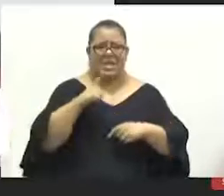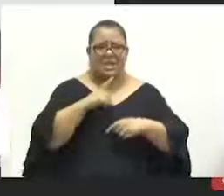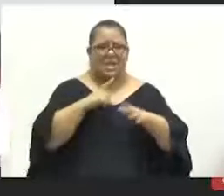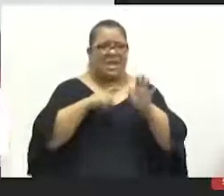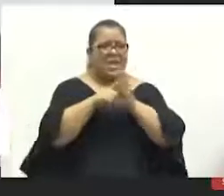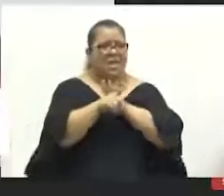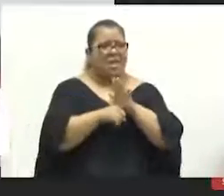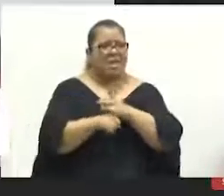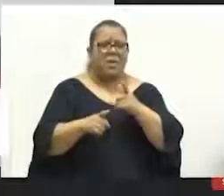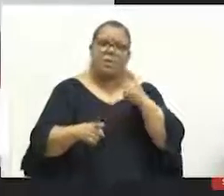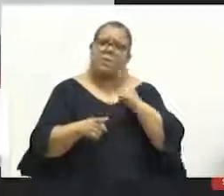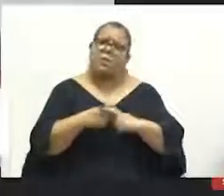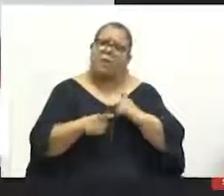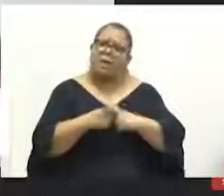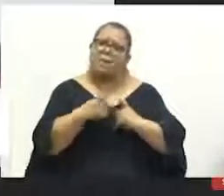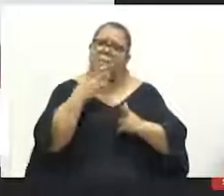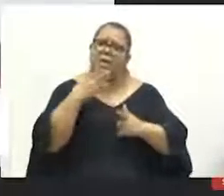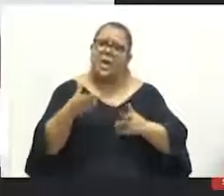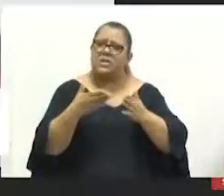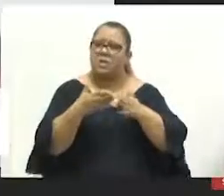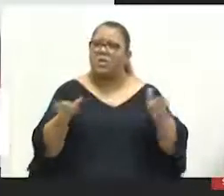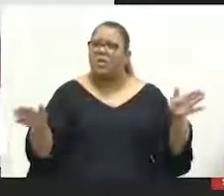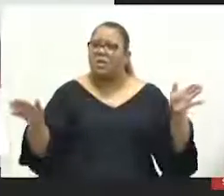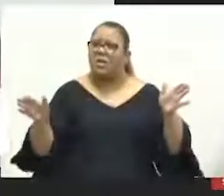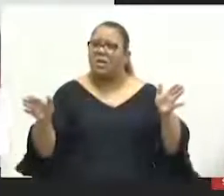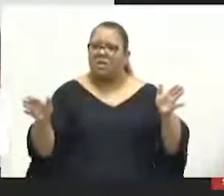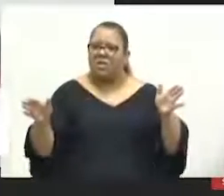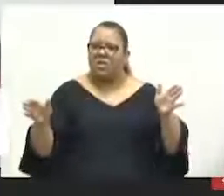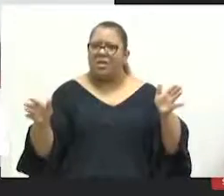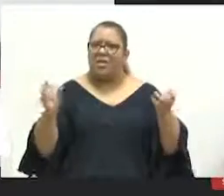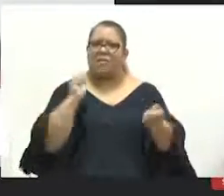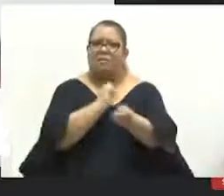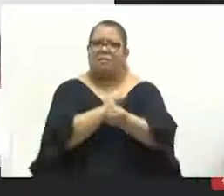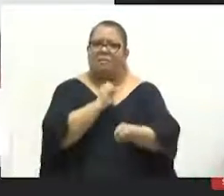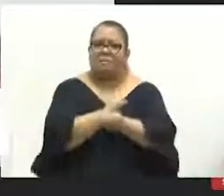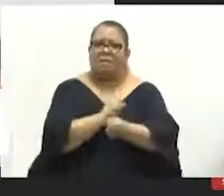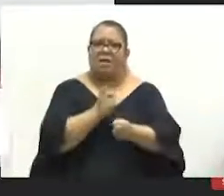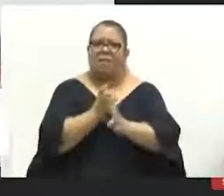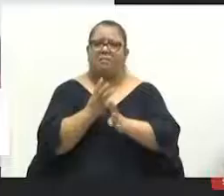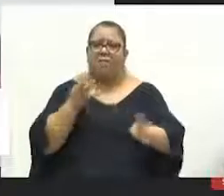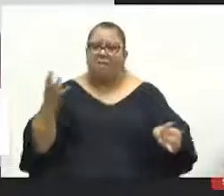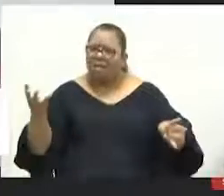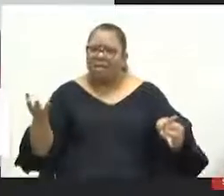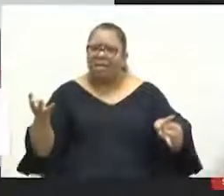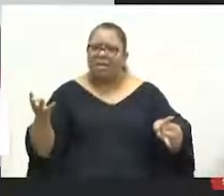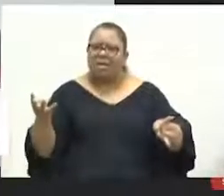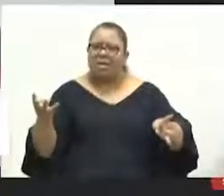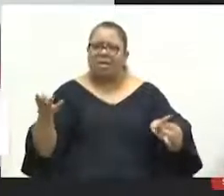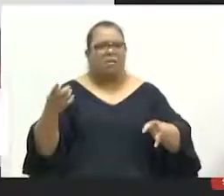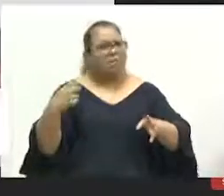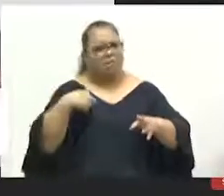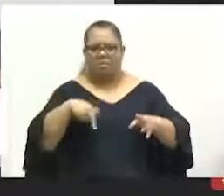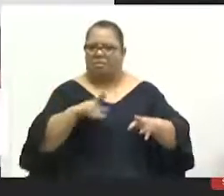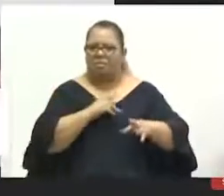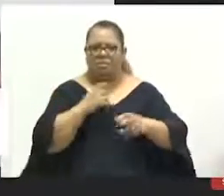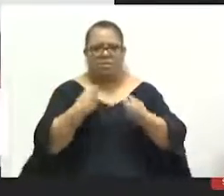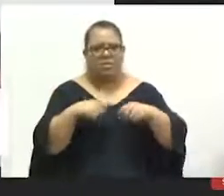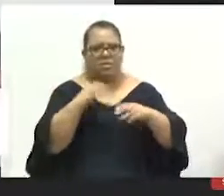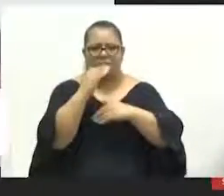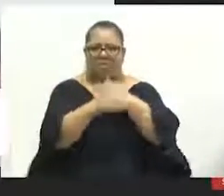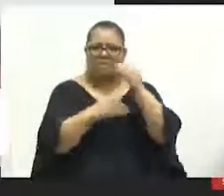ter... Por que ele precisa pedir autorização, aguardar autorização? Então, a gente precisa avançar nessa questão